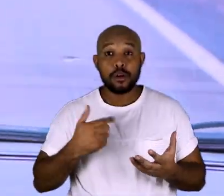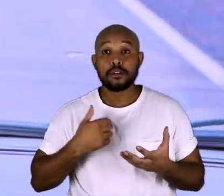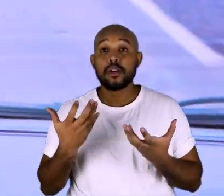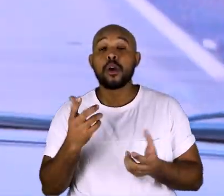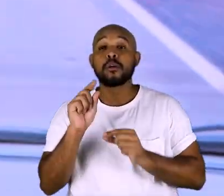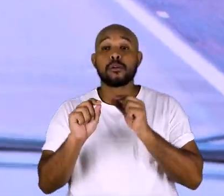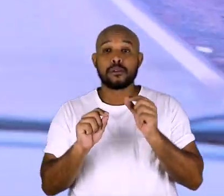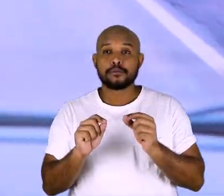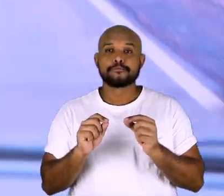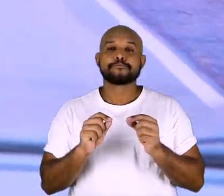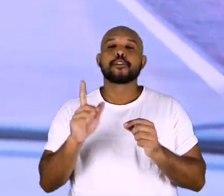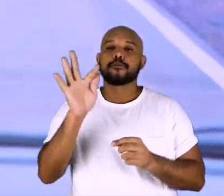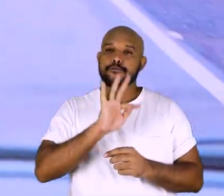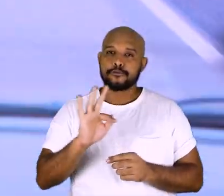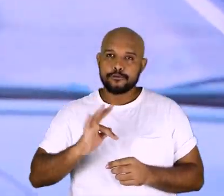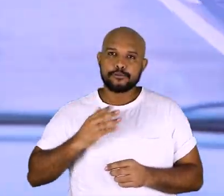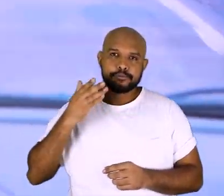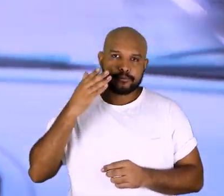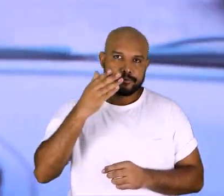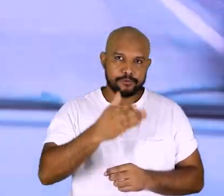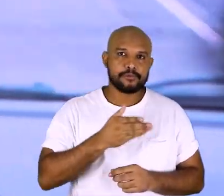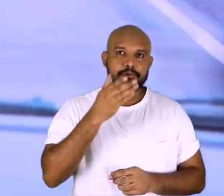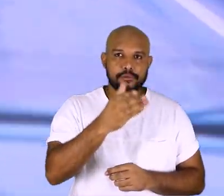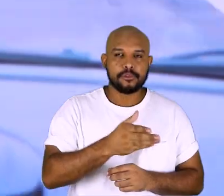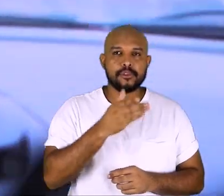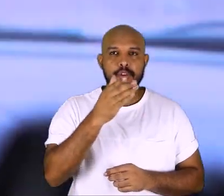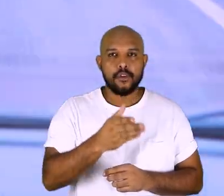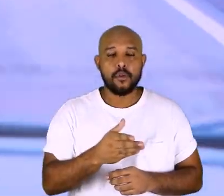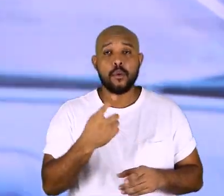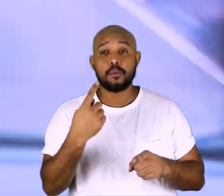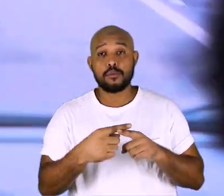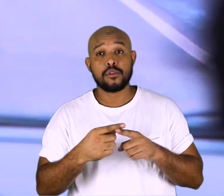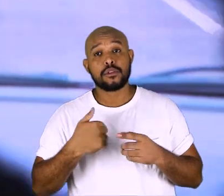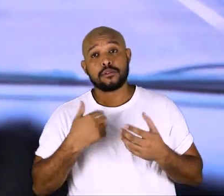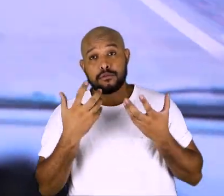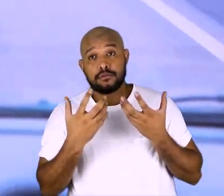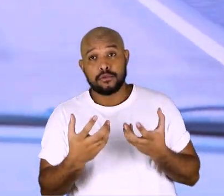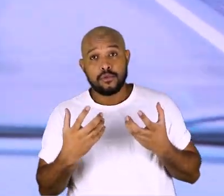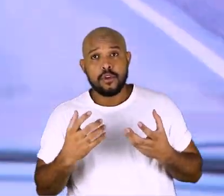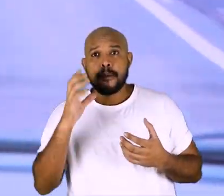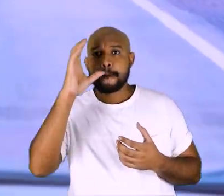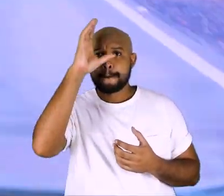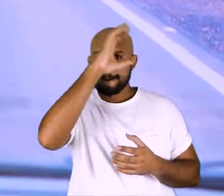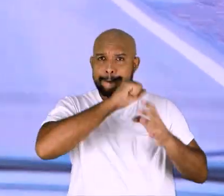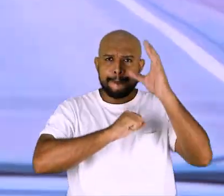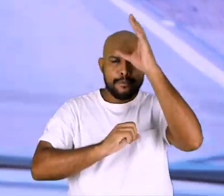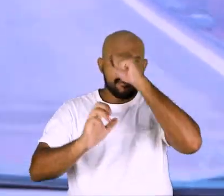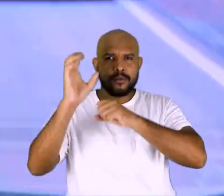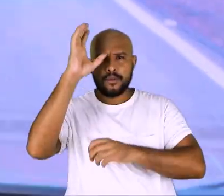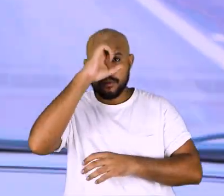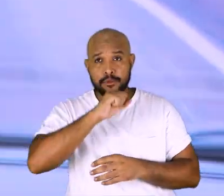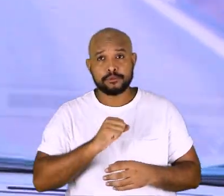Né? E hoje meu intuito mais é vir, né, para a faculdade mesmo, né?